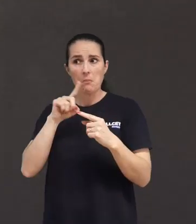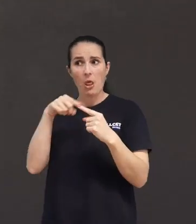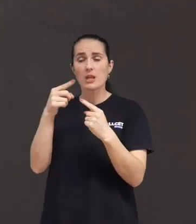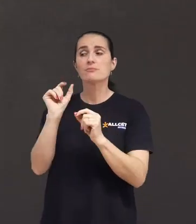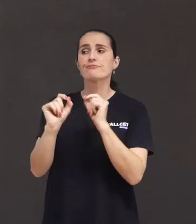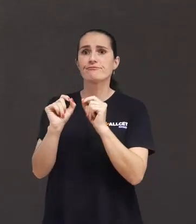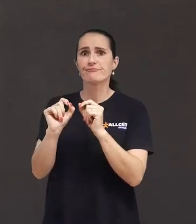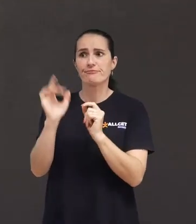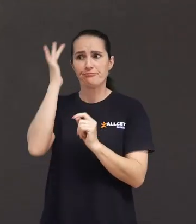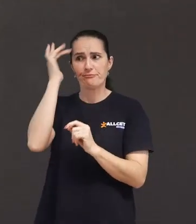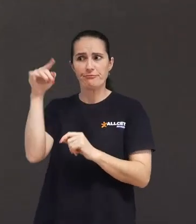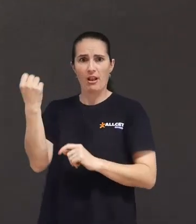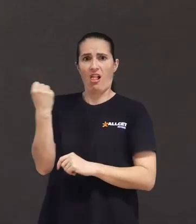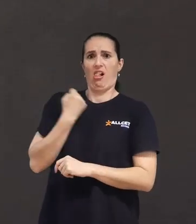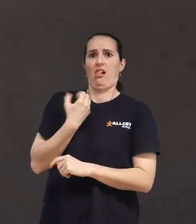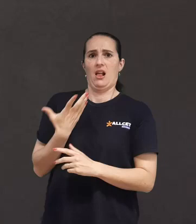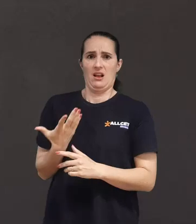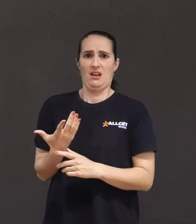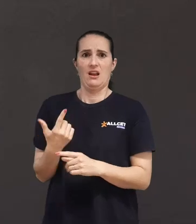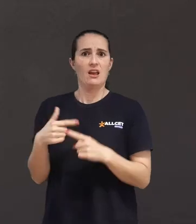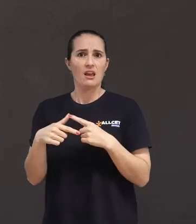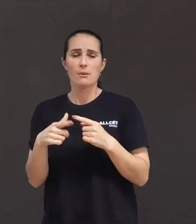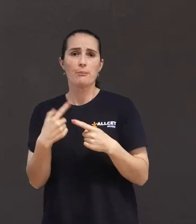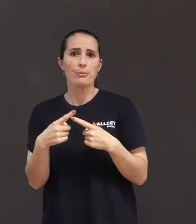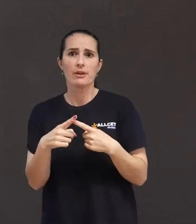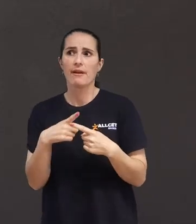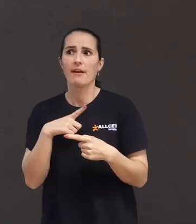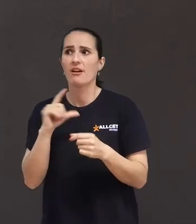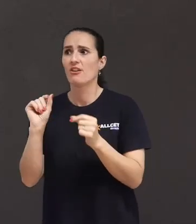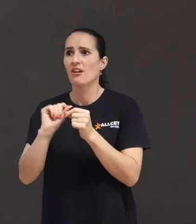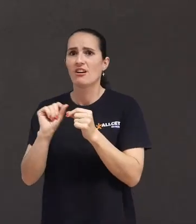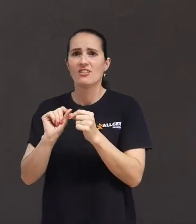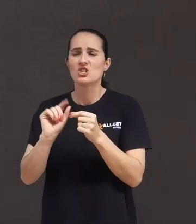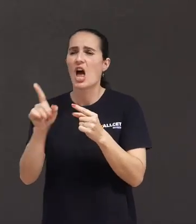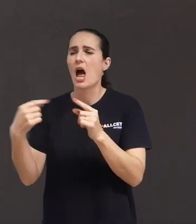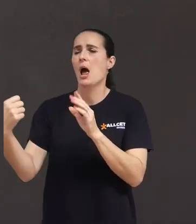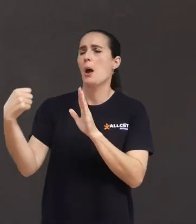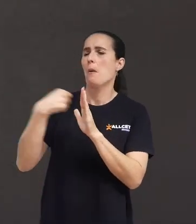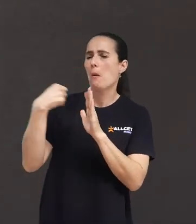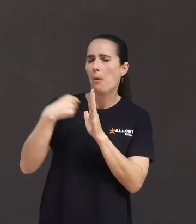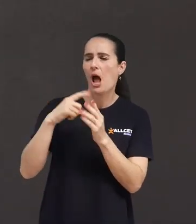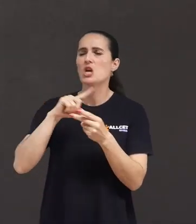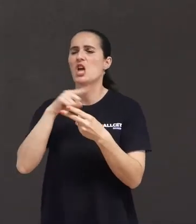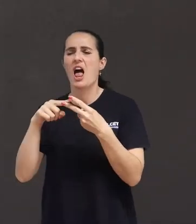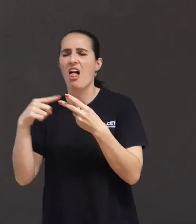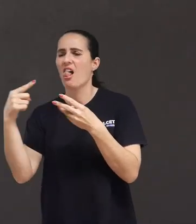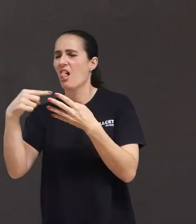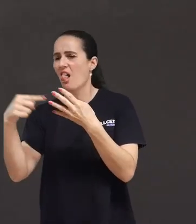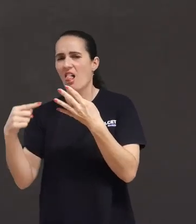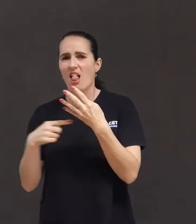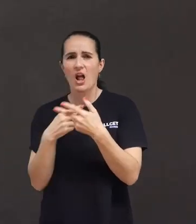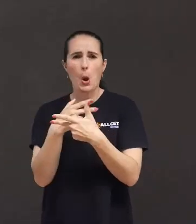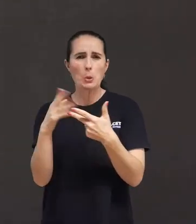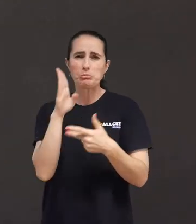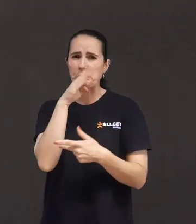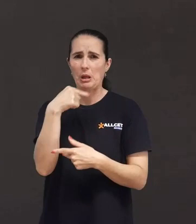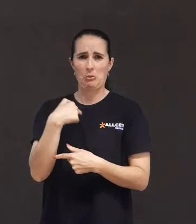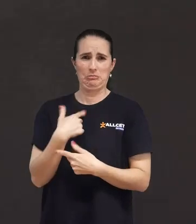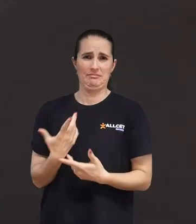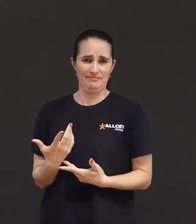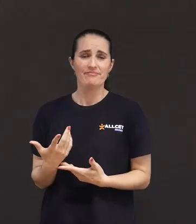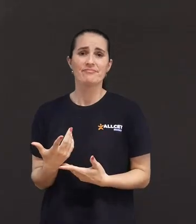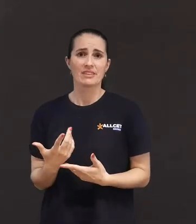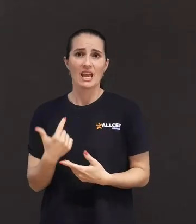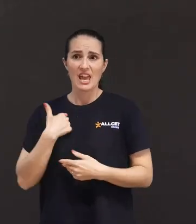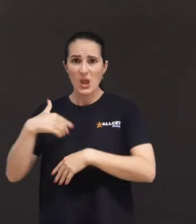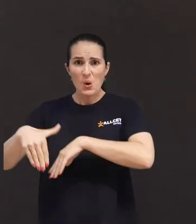ser tirar a minha vida. Porque não tinha mais o que ele fazer, porque ele já tinha me batido, ele já tinha feito tudo. E aí ele me colocou na rua